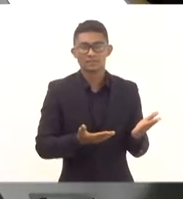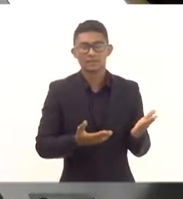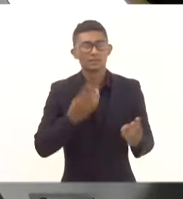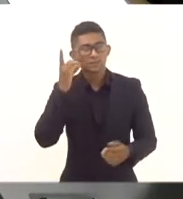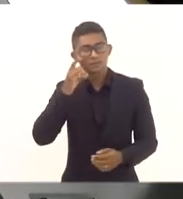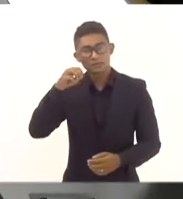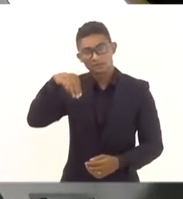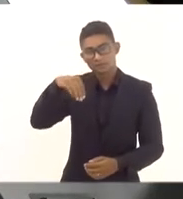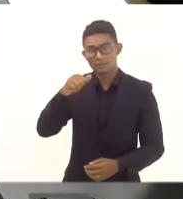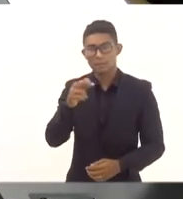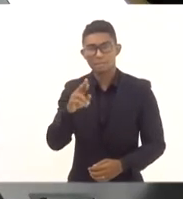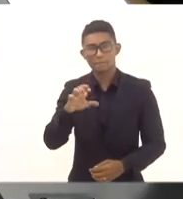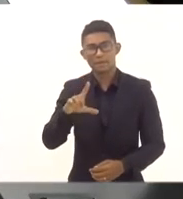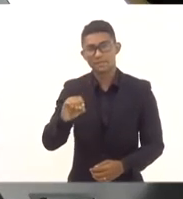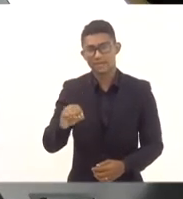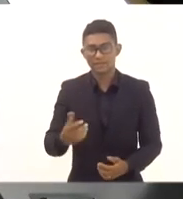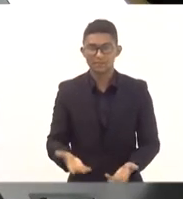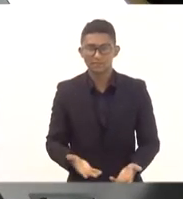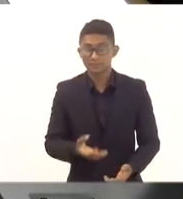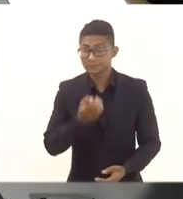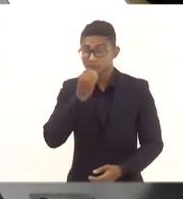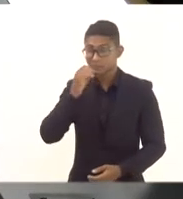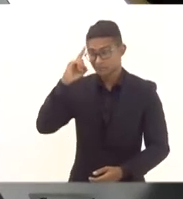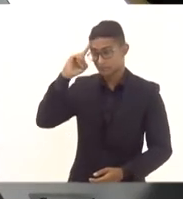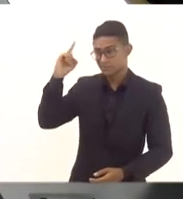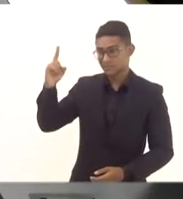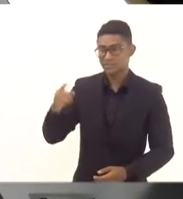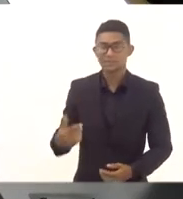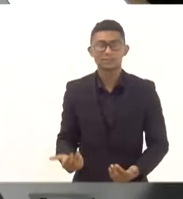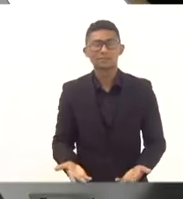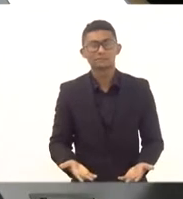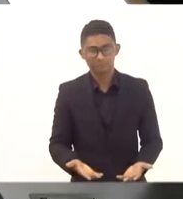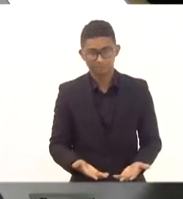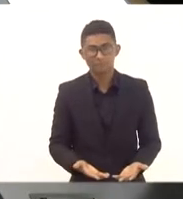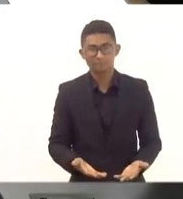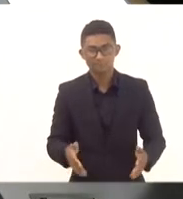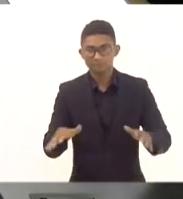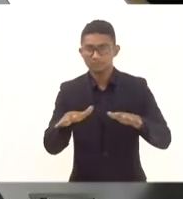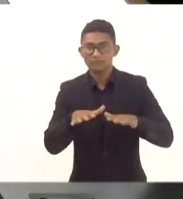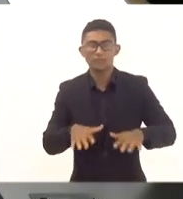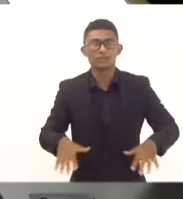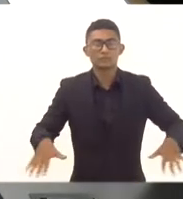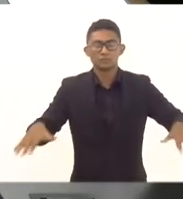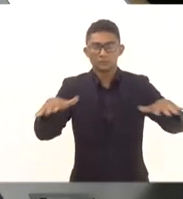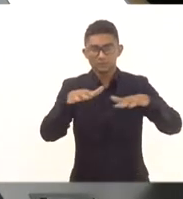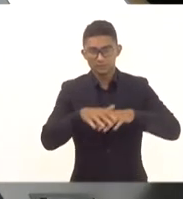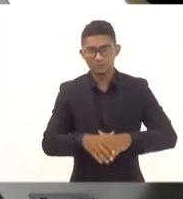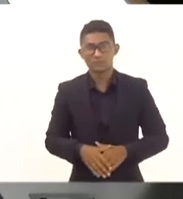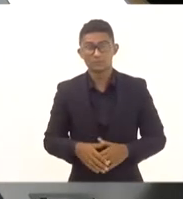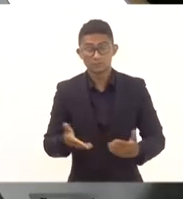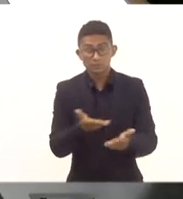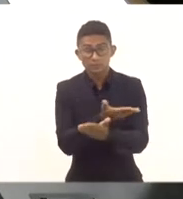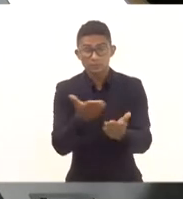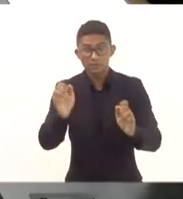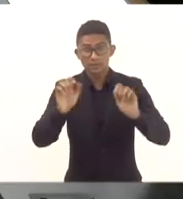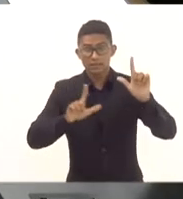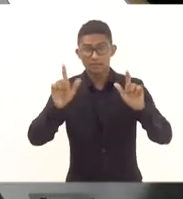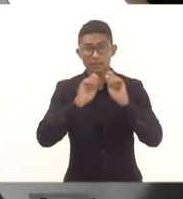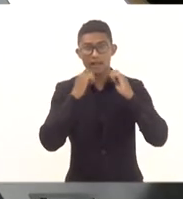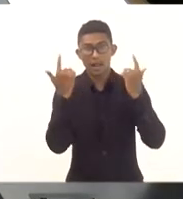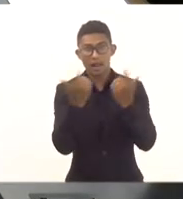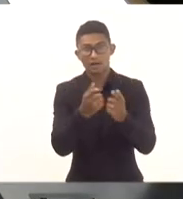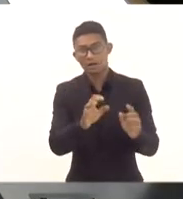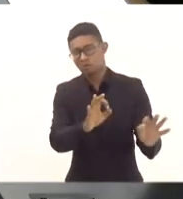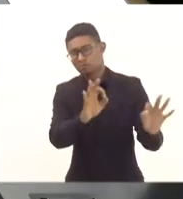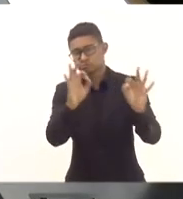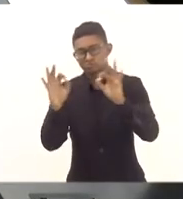nessa explanação Inicial podia Presidente Bom dia Deputado Renata Bom dia a todos os presentes que nos assiste na TV alerj